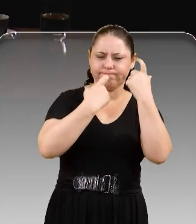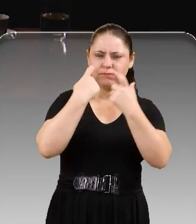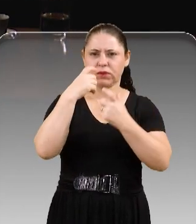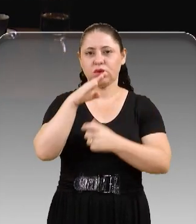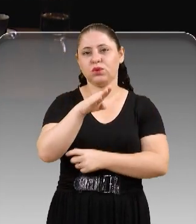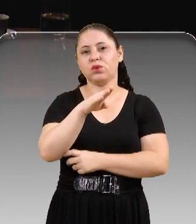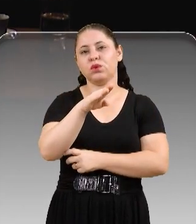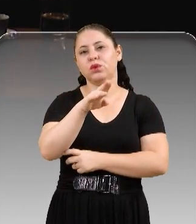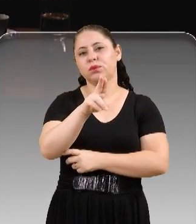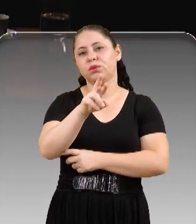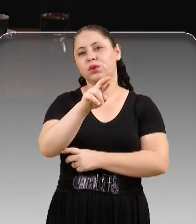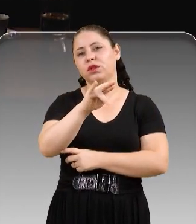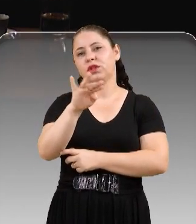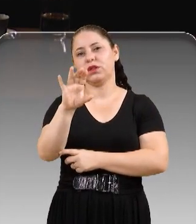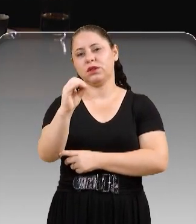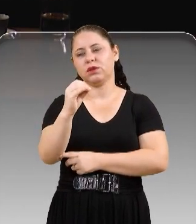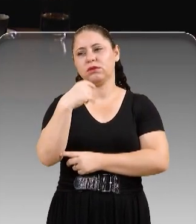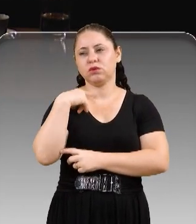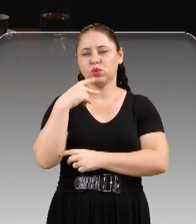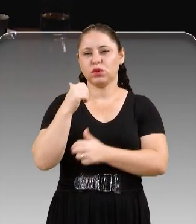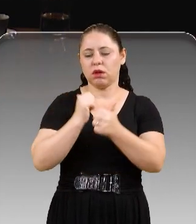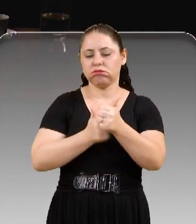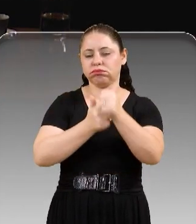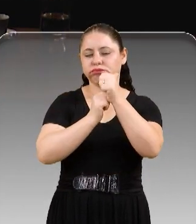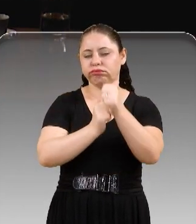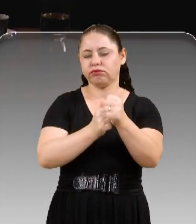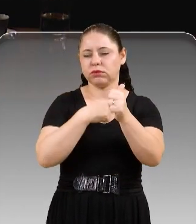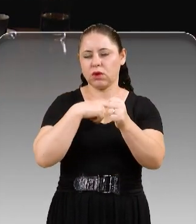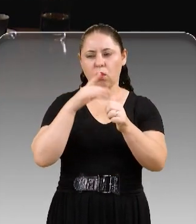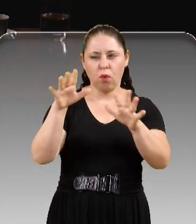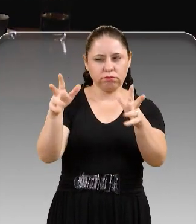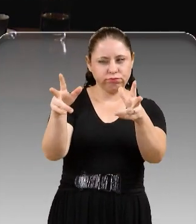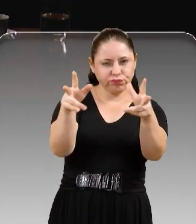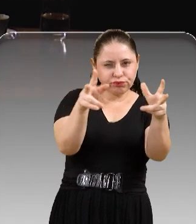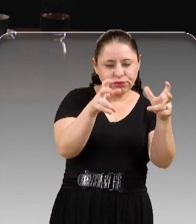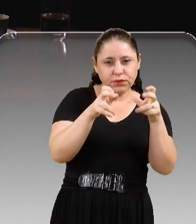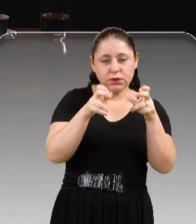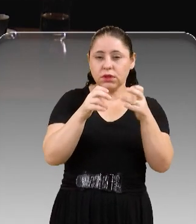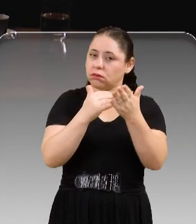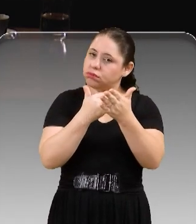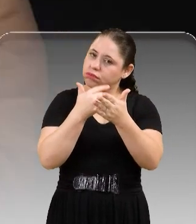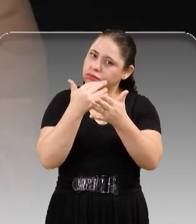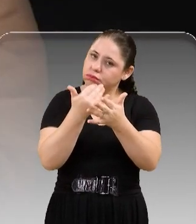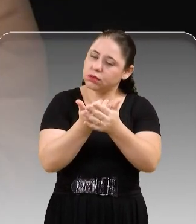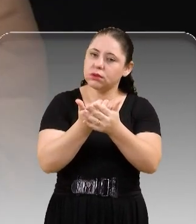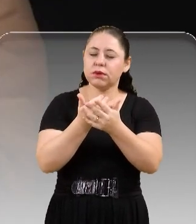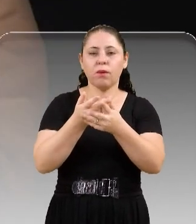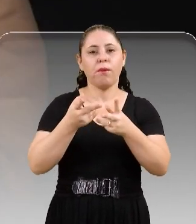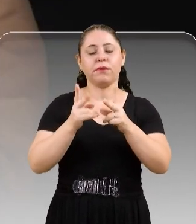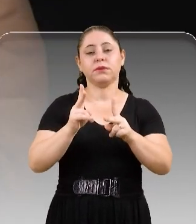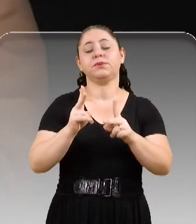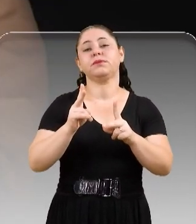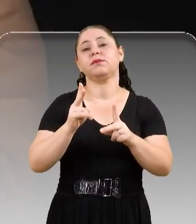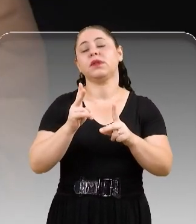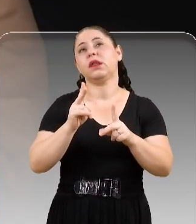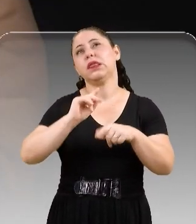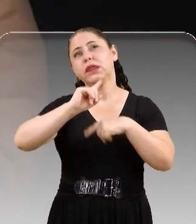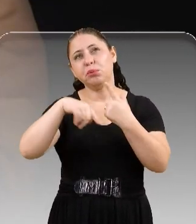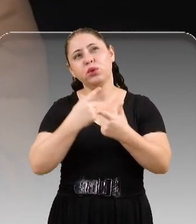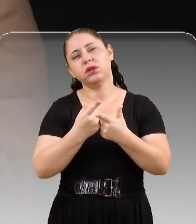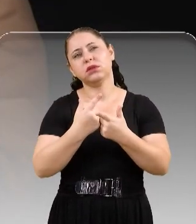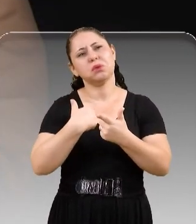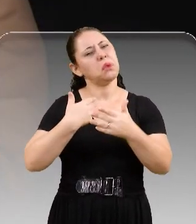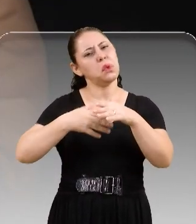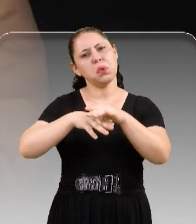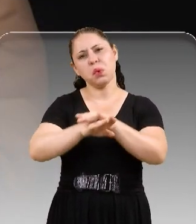gente ia seguindo os passos do júri, até que aquilo se tornou uma frequência, não houve problema nenhum mais, né? E depois disso vim